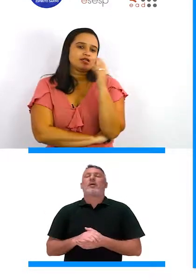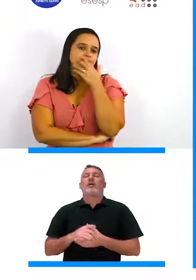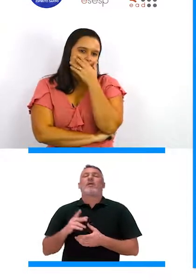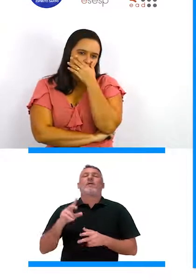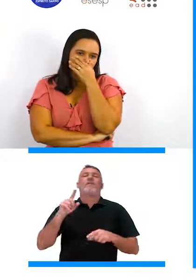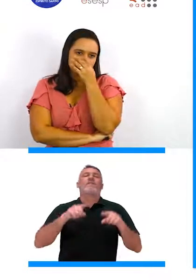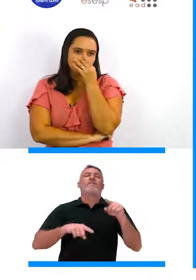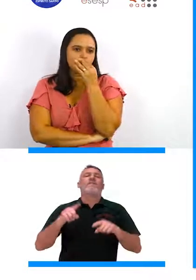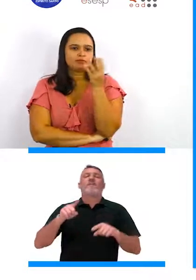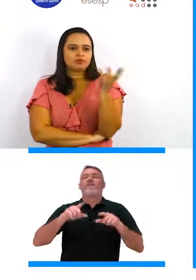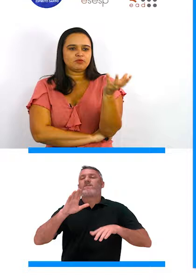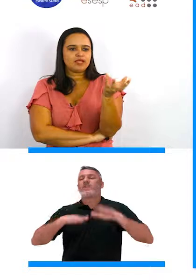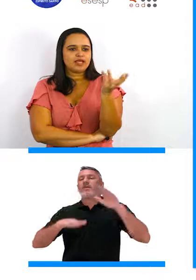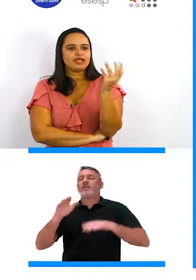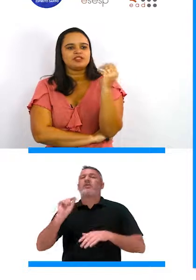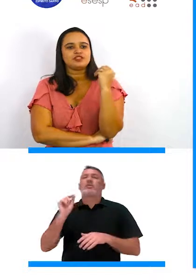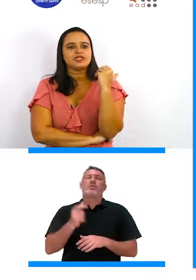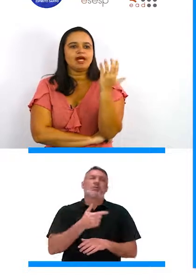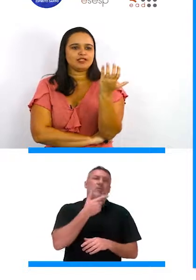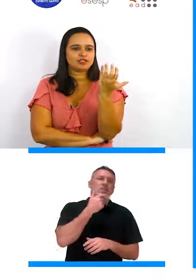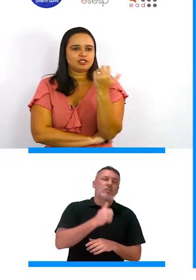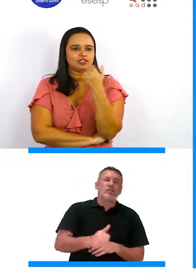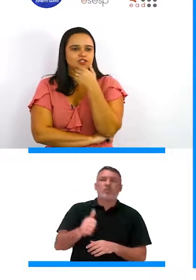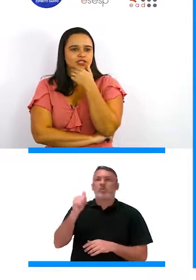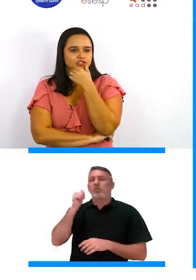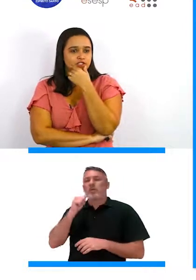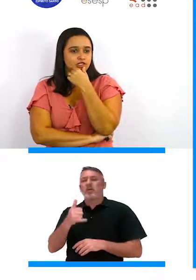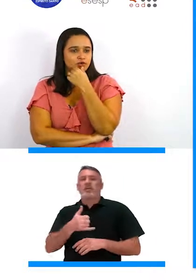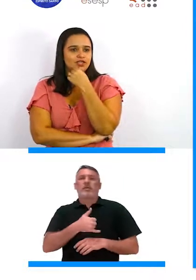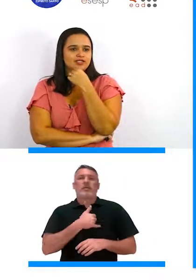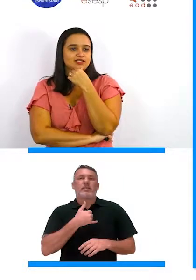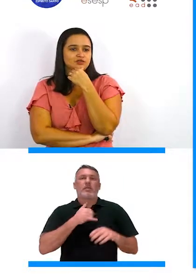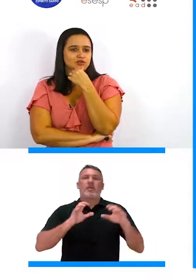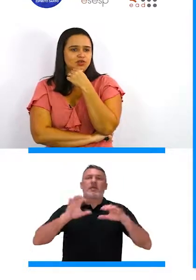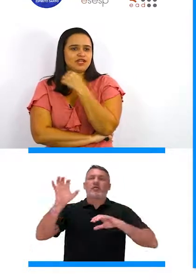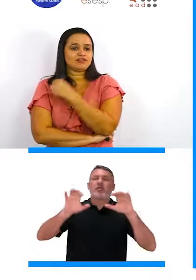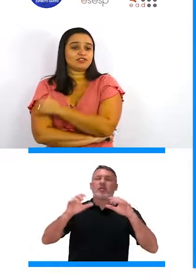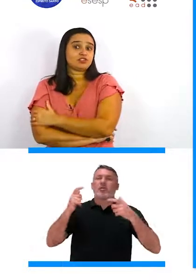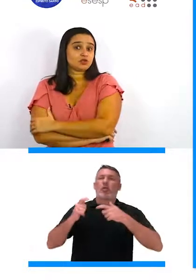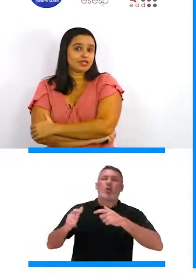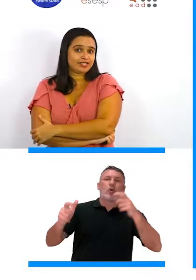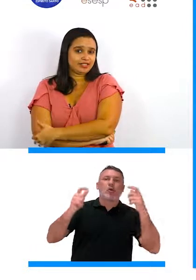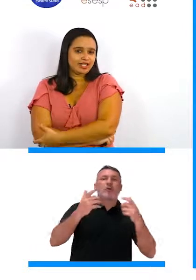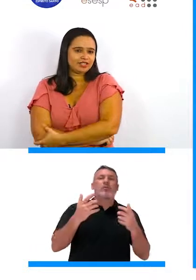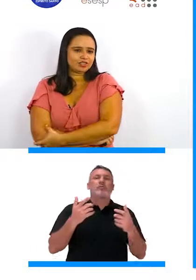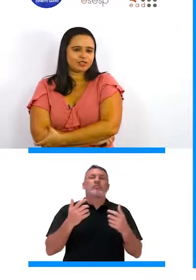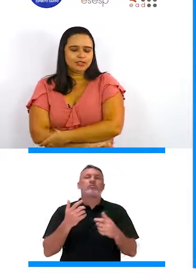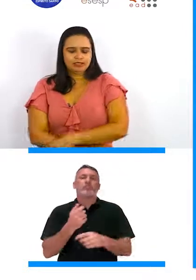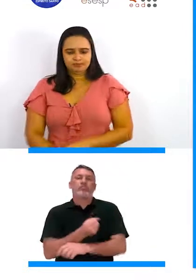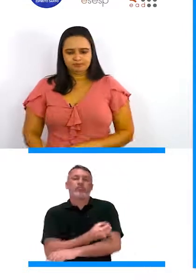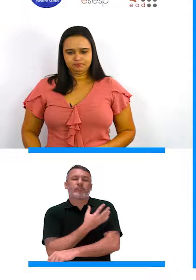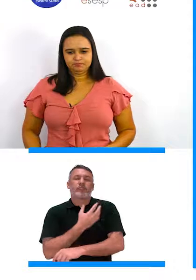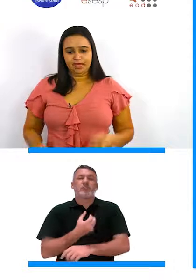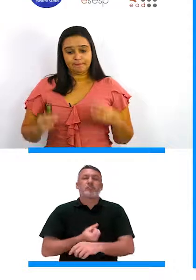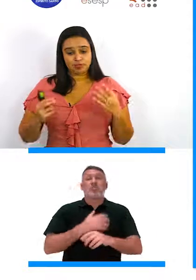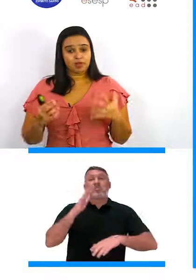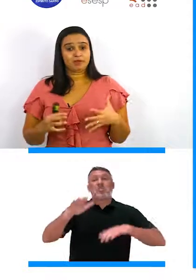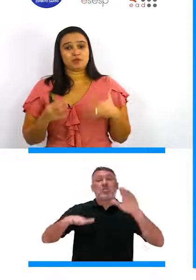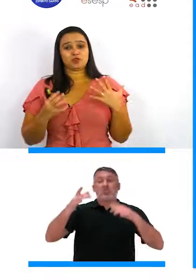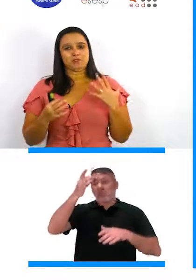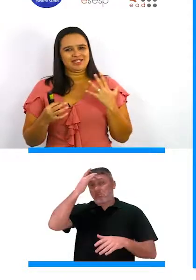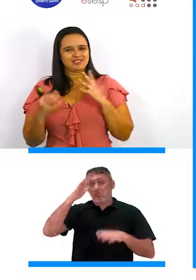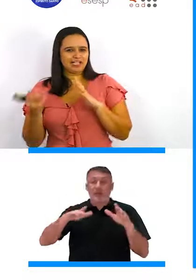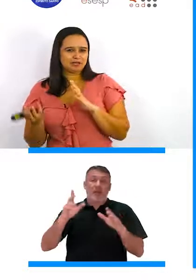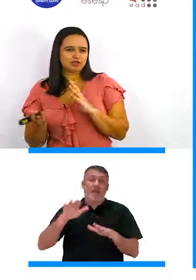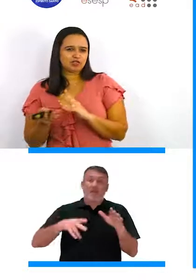pode ser de homem para mulher, de idade, né? De região, localização geográfica, de escolaridade. A pessoa